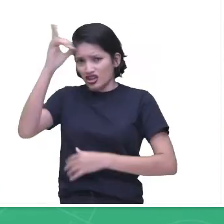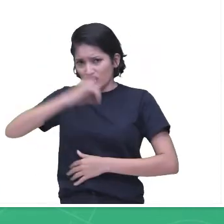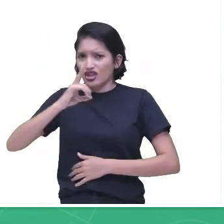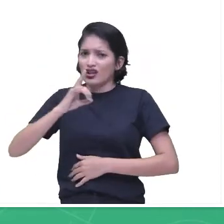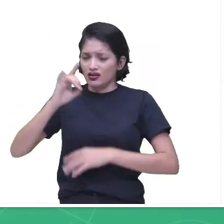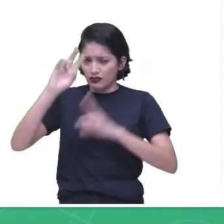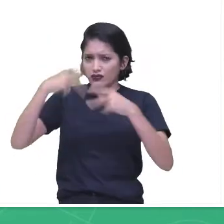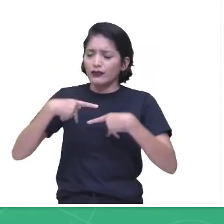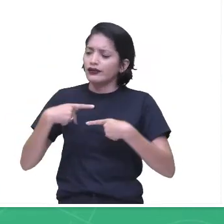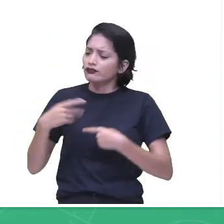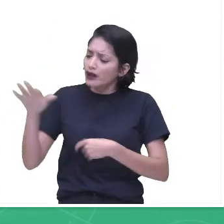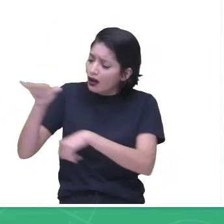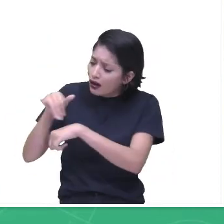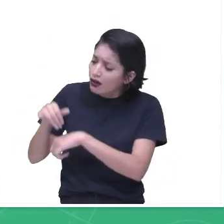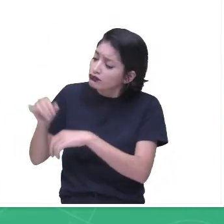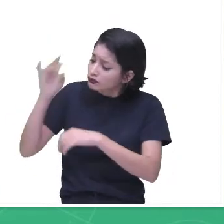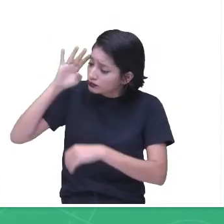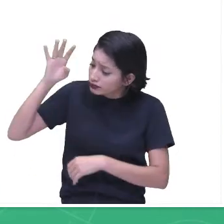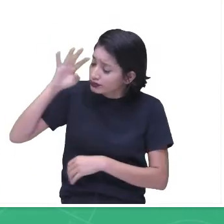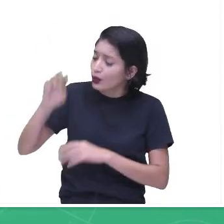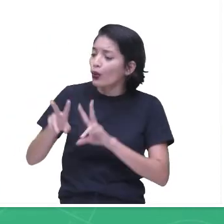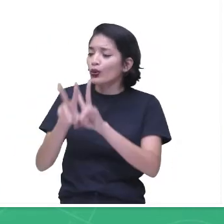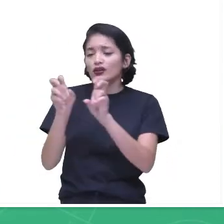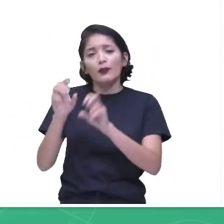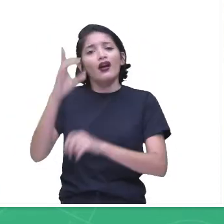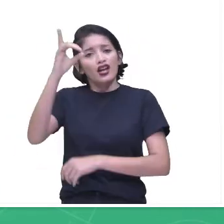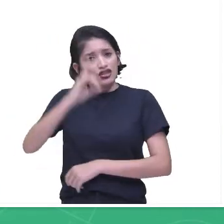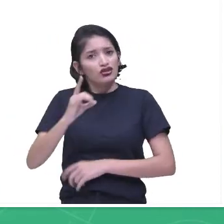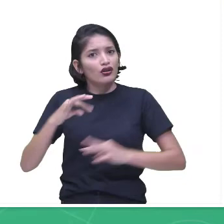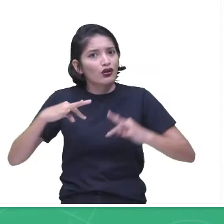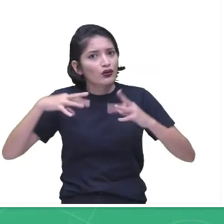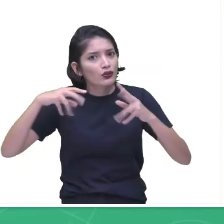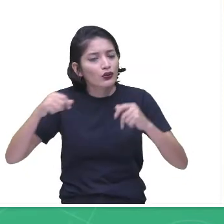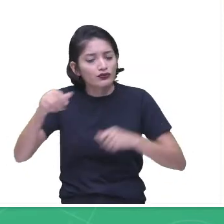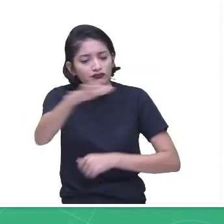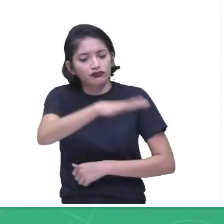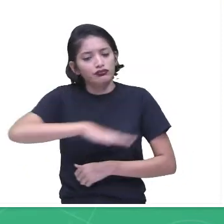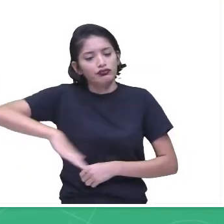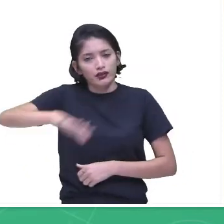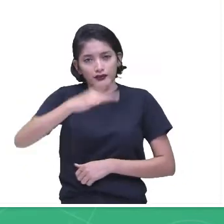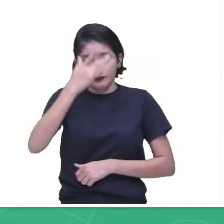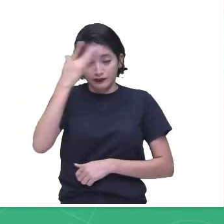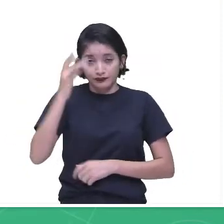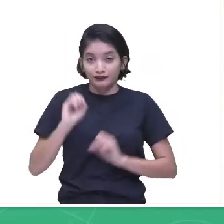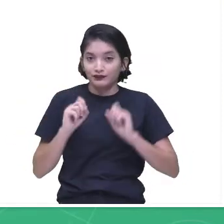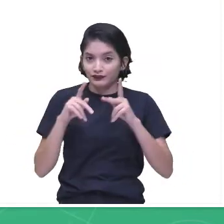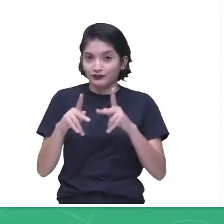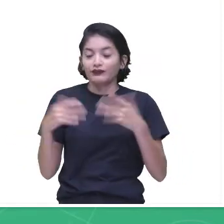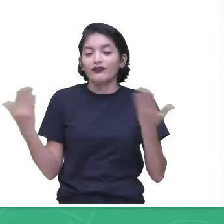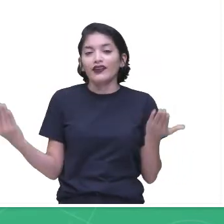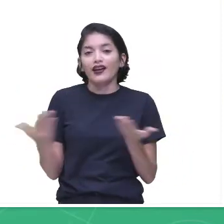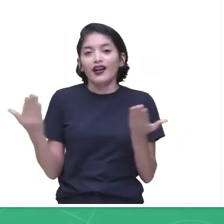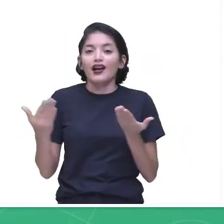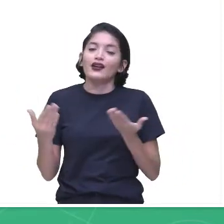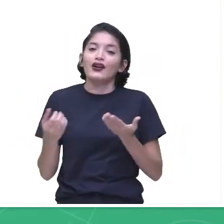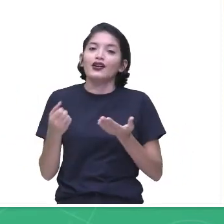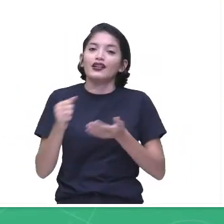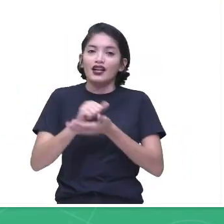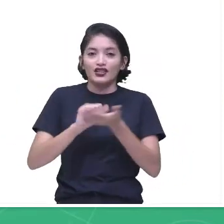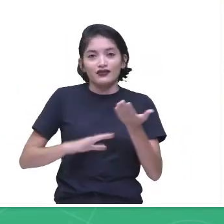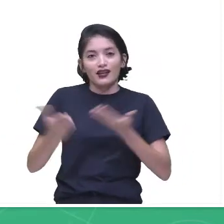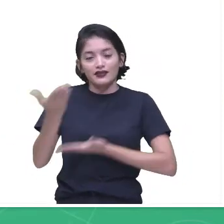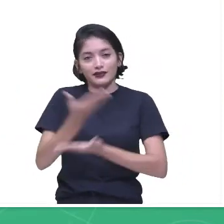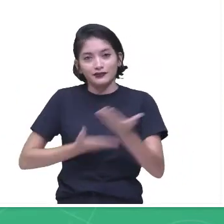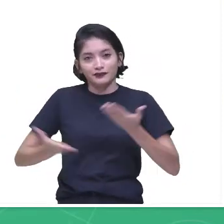né? Porque é um direito garantido a todas as pessoas, tá bom? Muito bem, vamos então para a nossa dinâmica